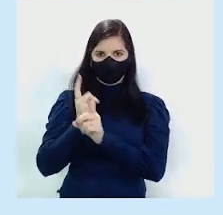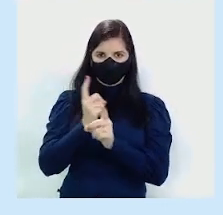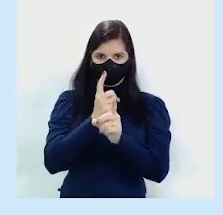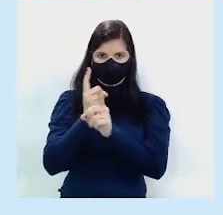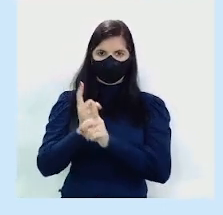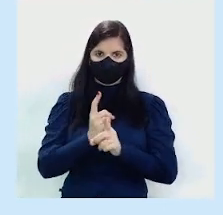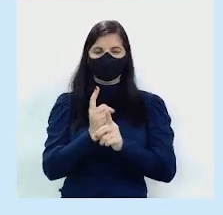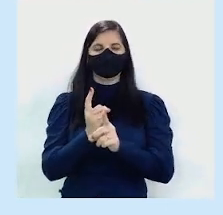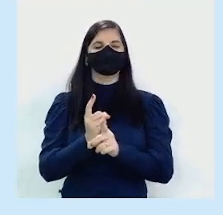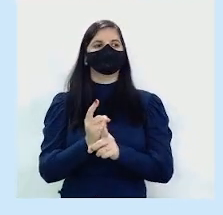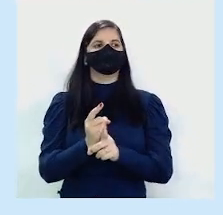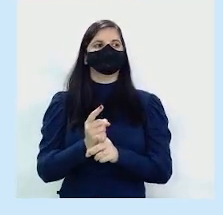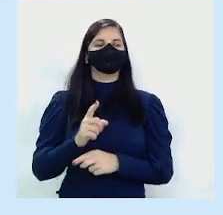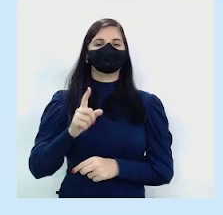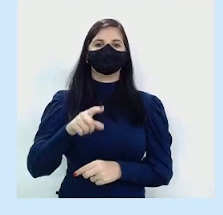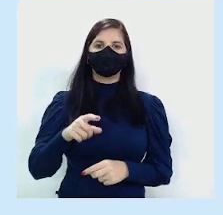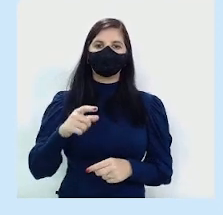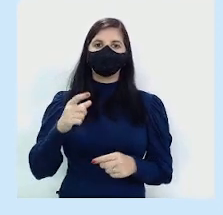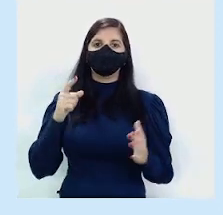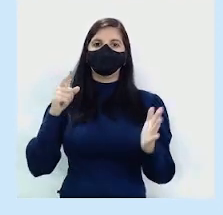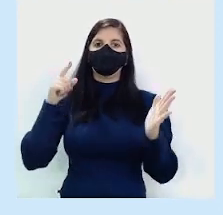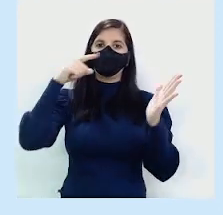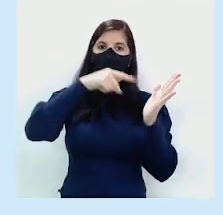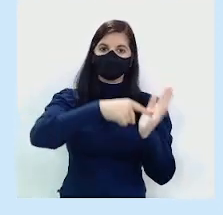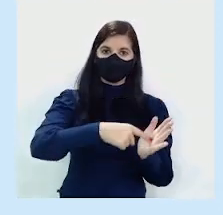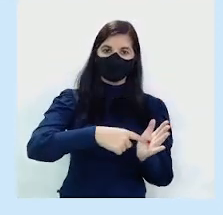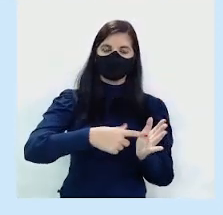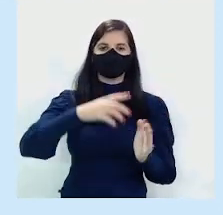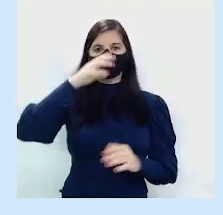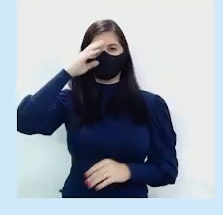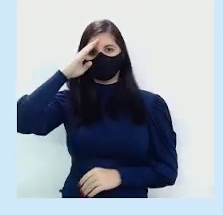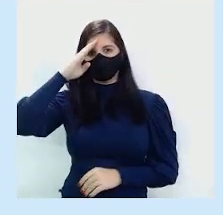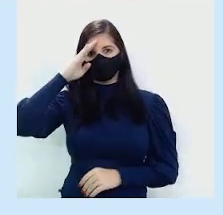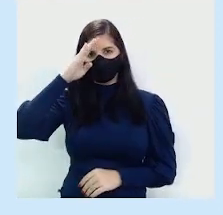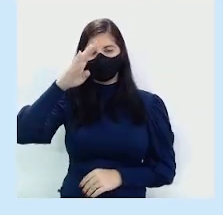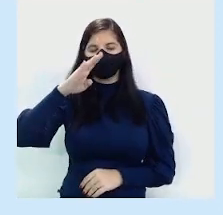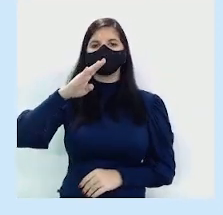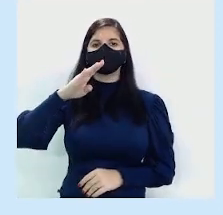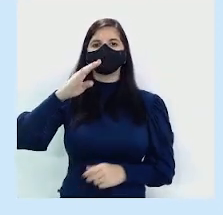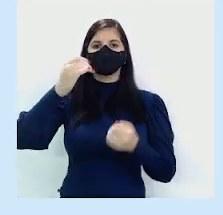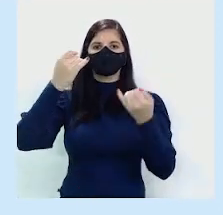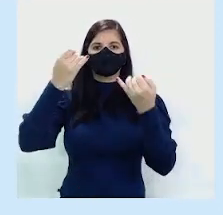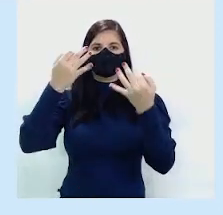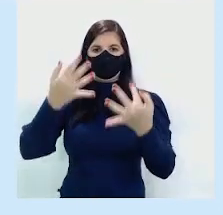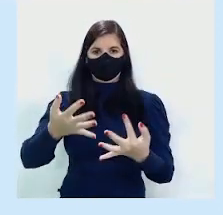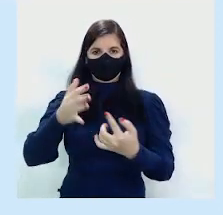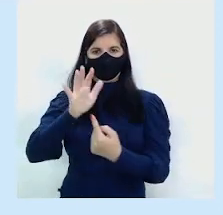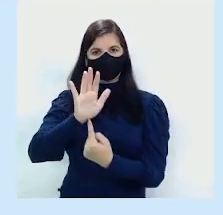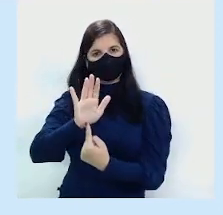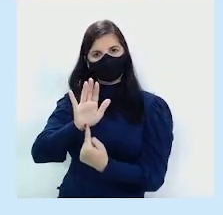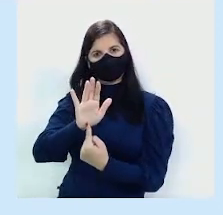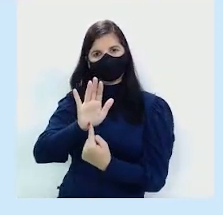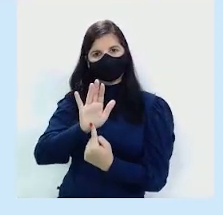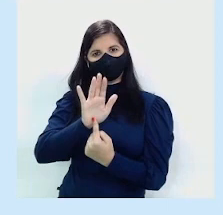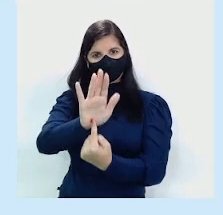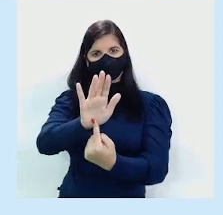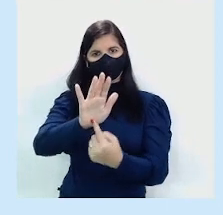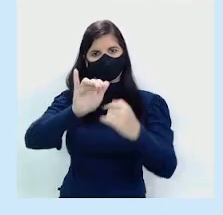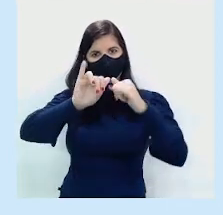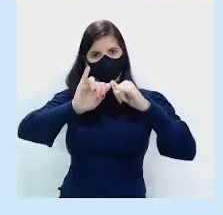divulgação científica, tem como finalidade principal expor uma